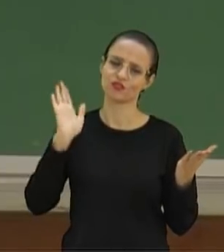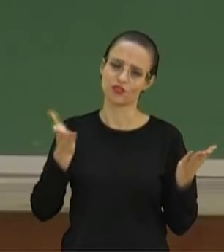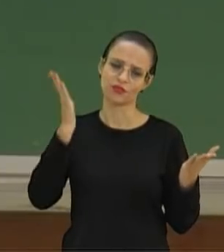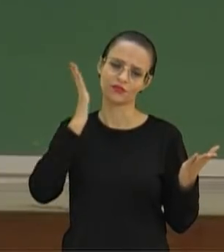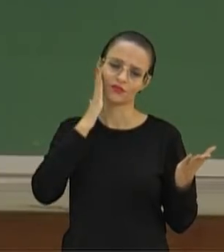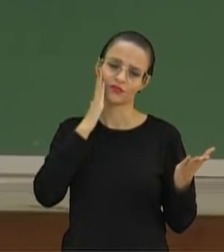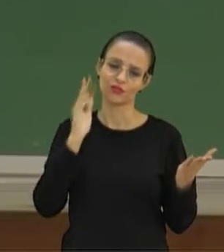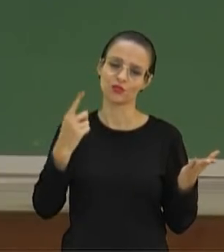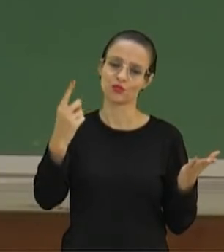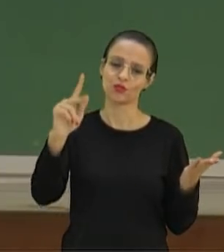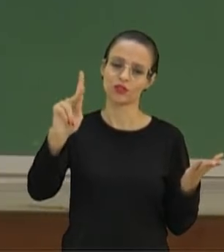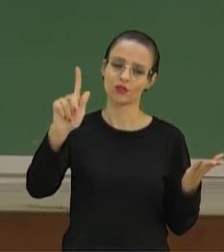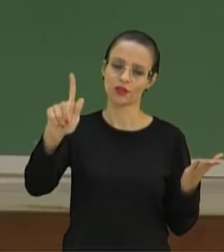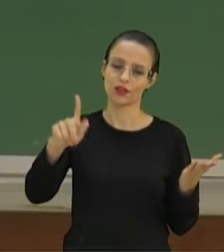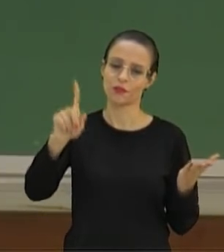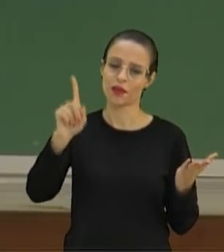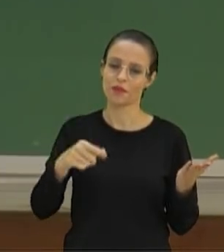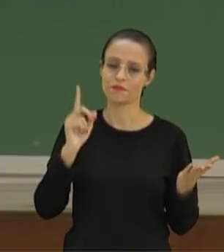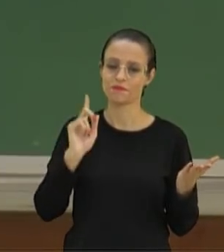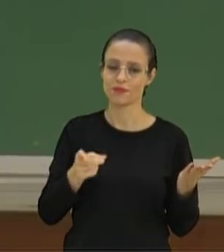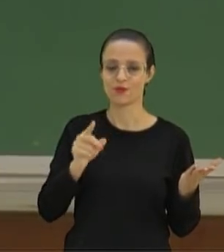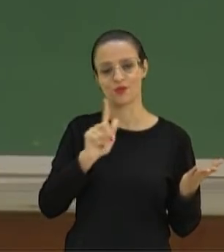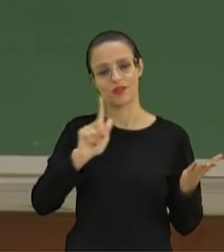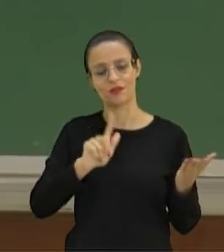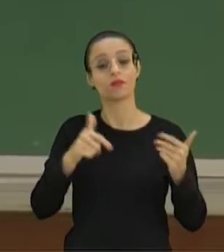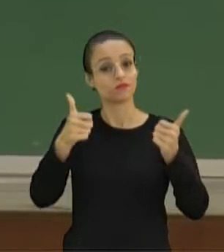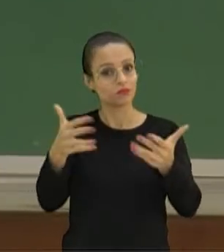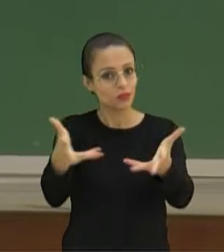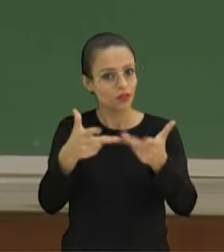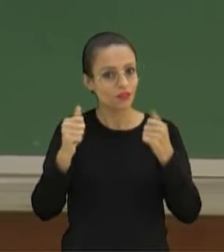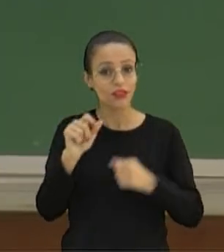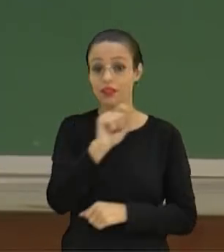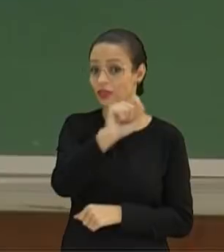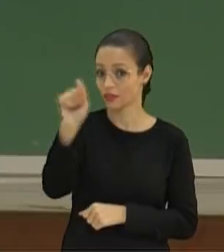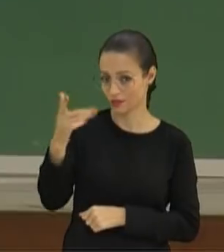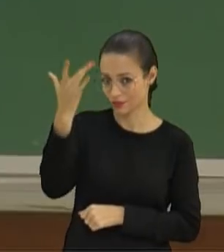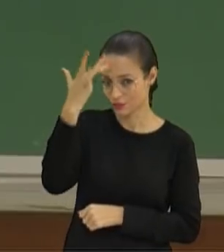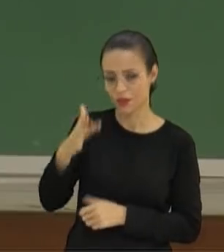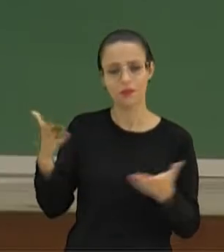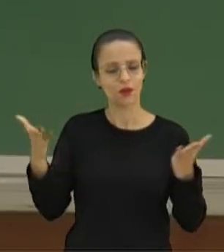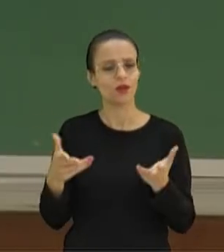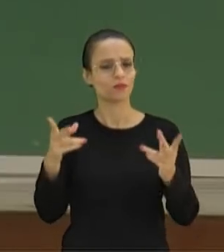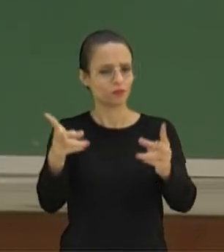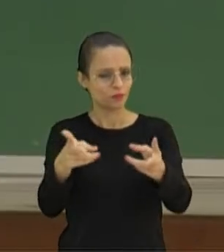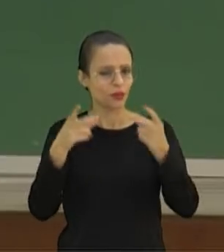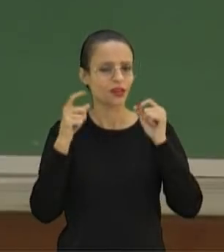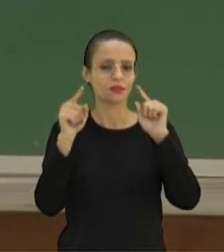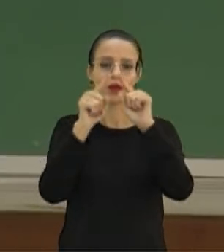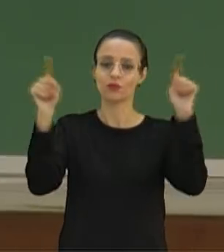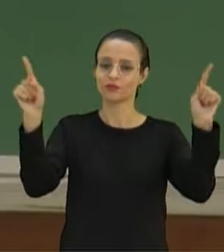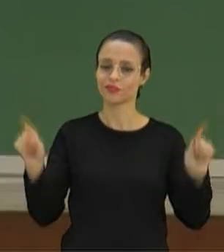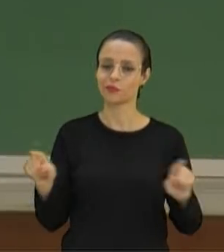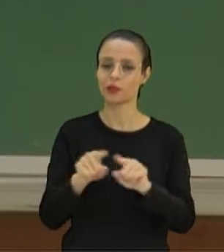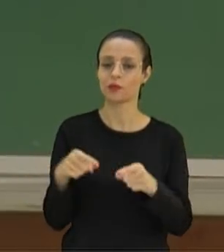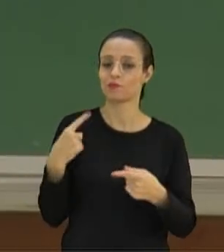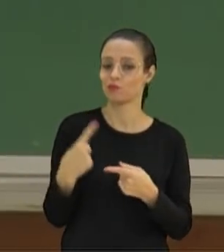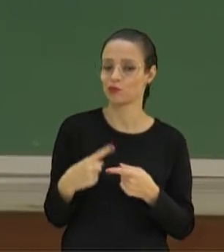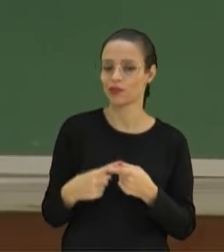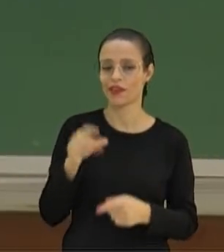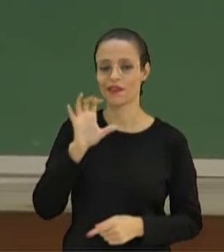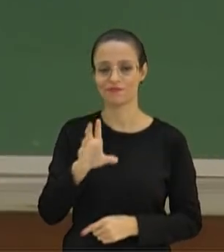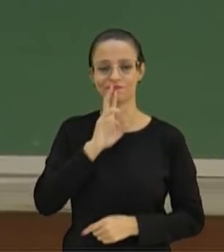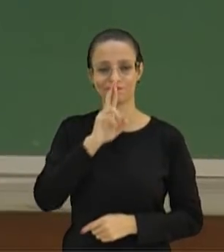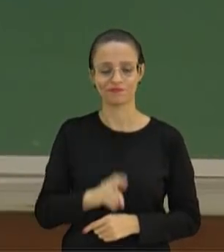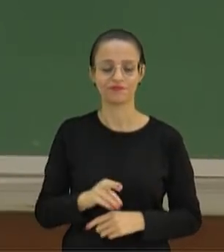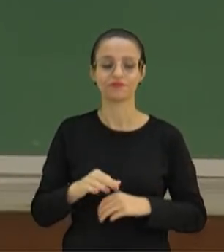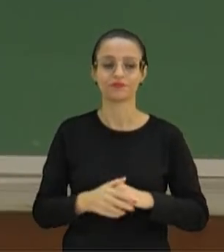que 1 quilograma era 1000 gramas. Maravilha! Mas quem não sabe agora conseguiu perceber na tabela o porquê é essa